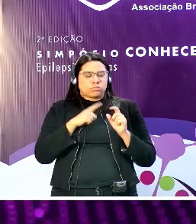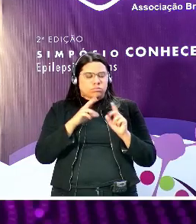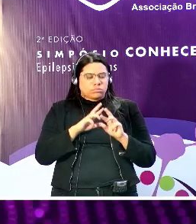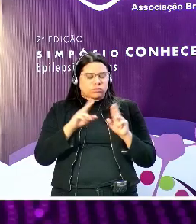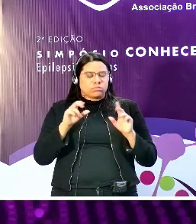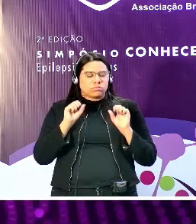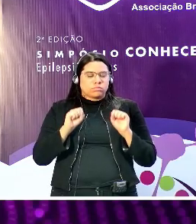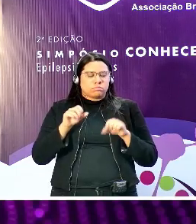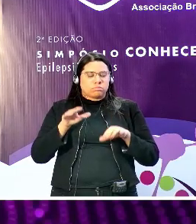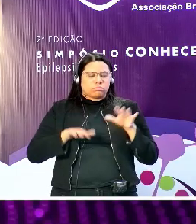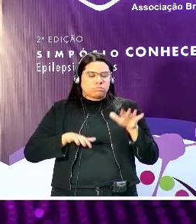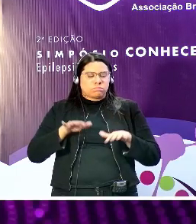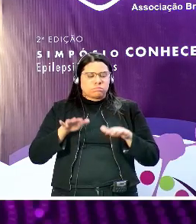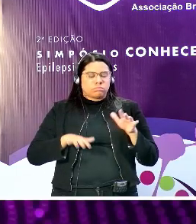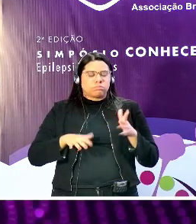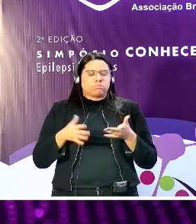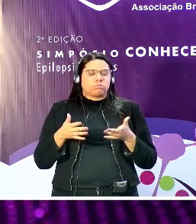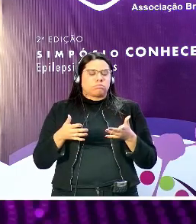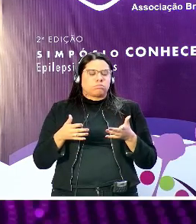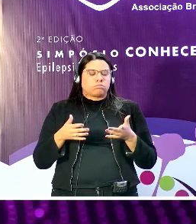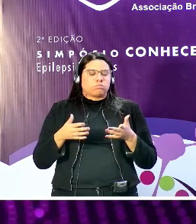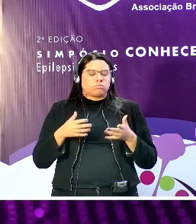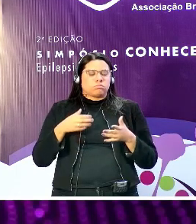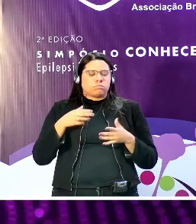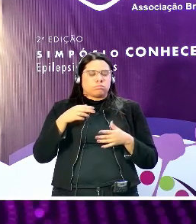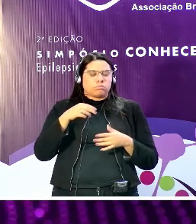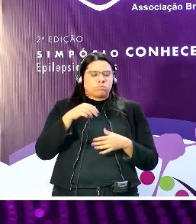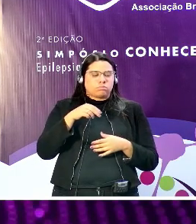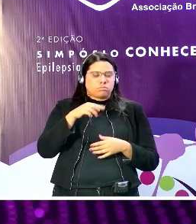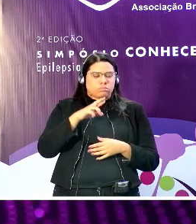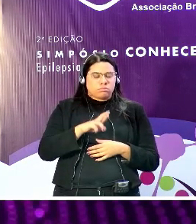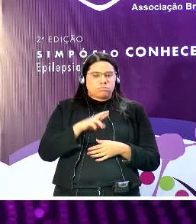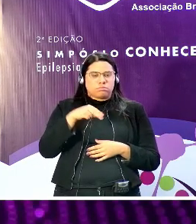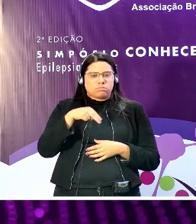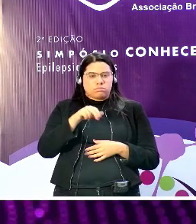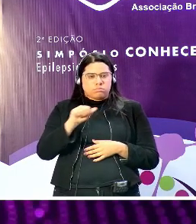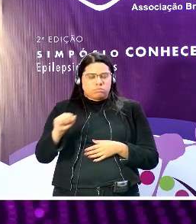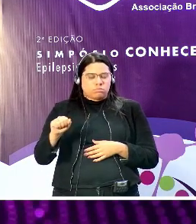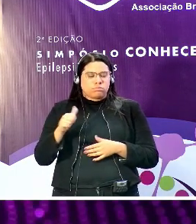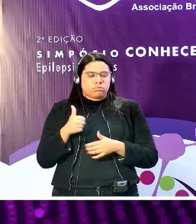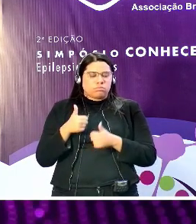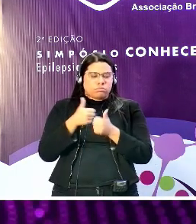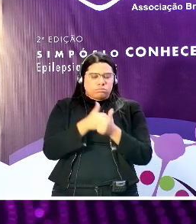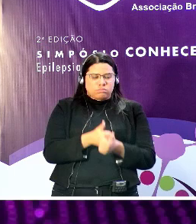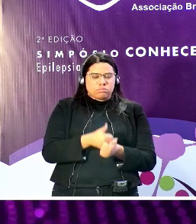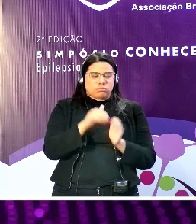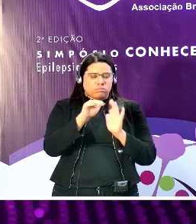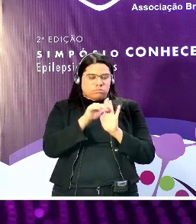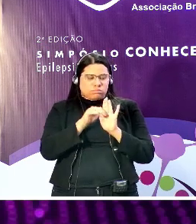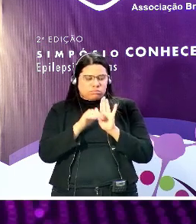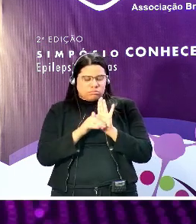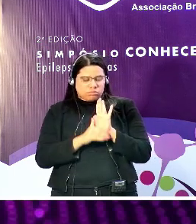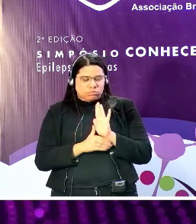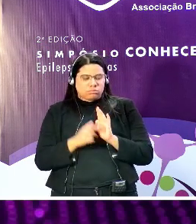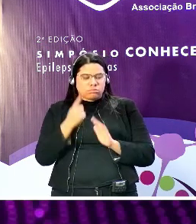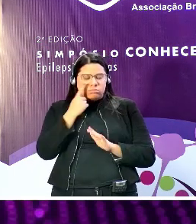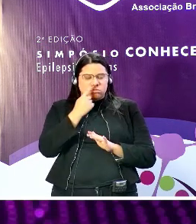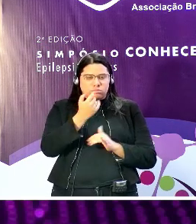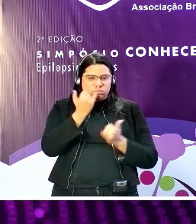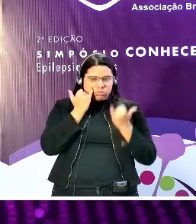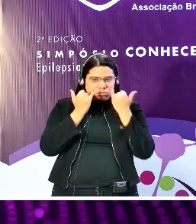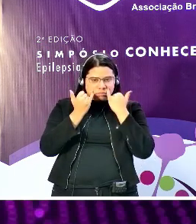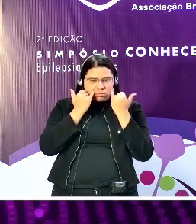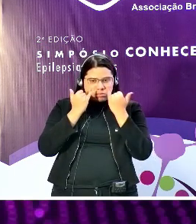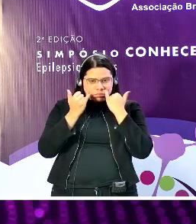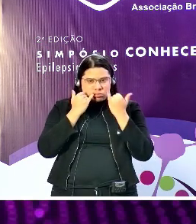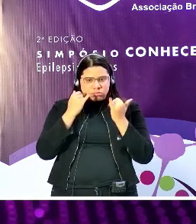ter mais ou menos destruição do RNA seguindo esse protocolo. Esses são dados que mostram